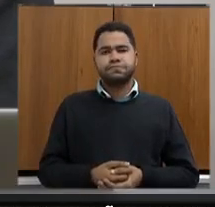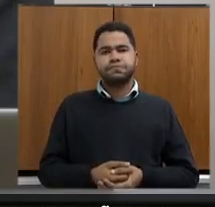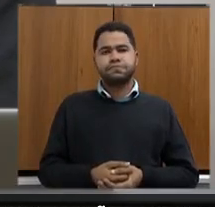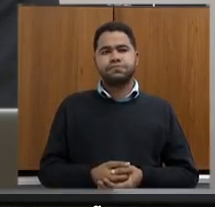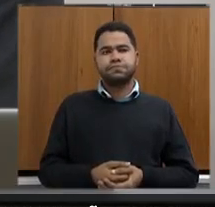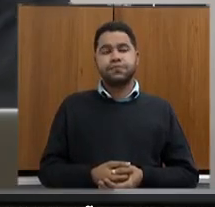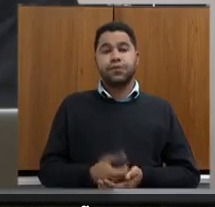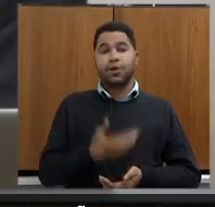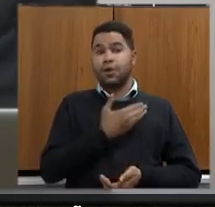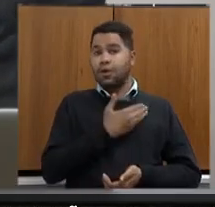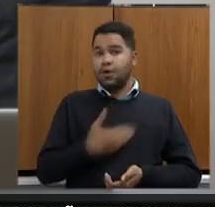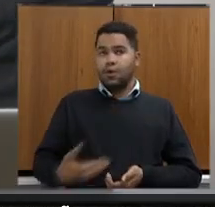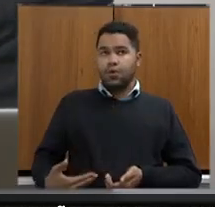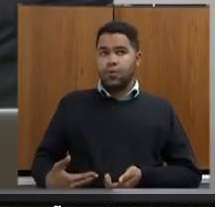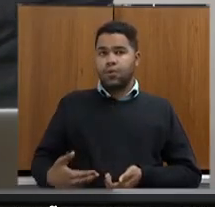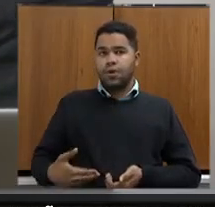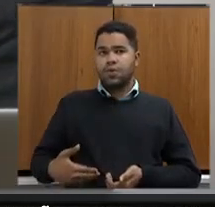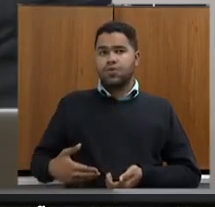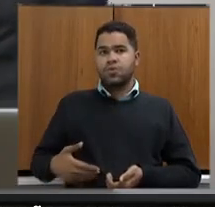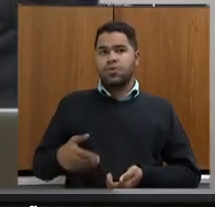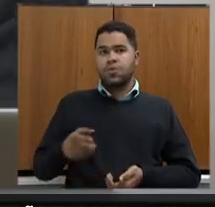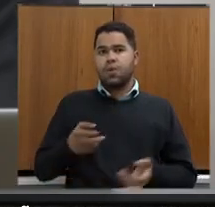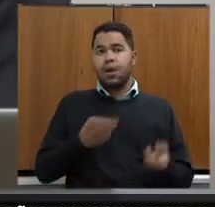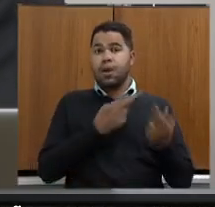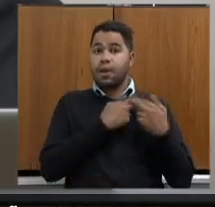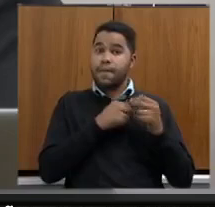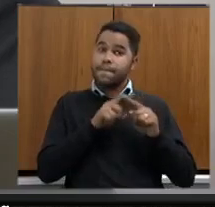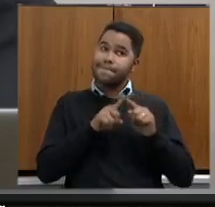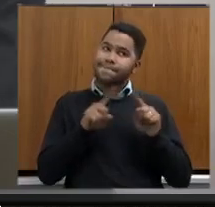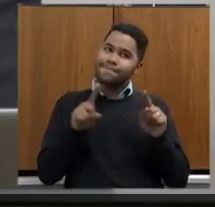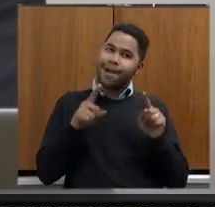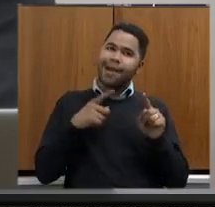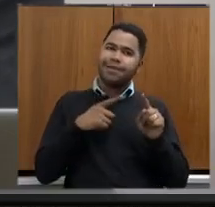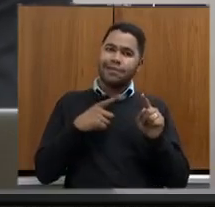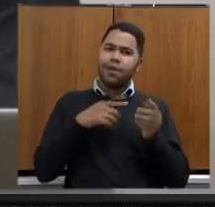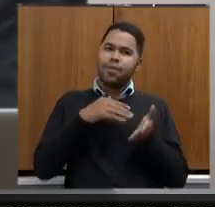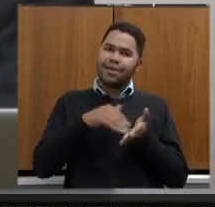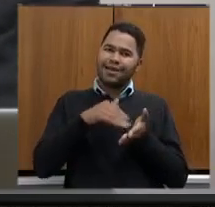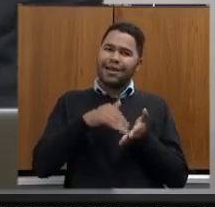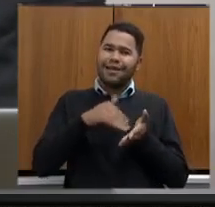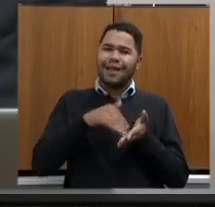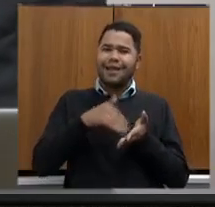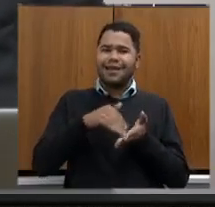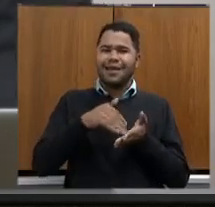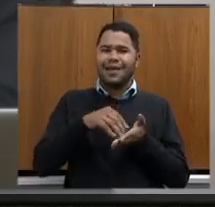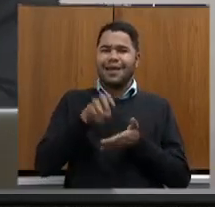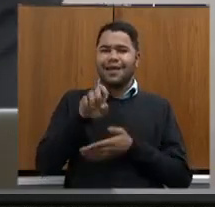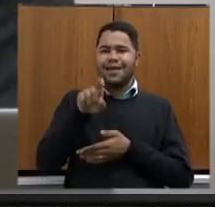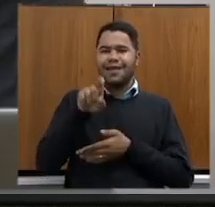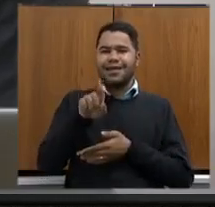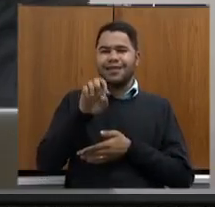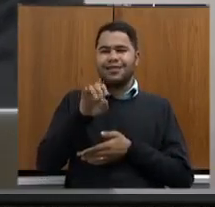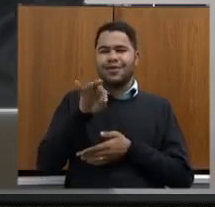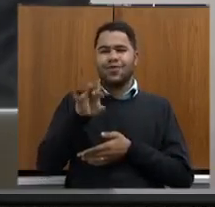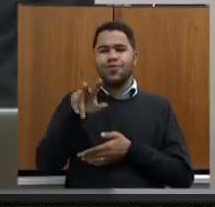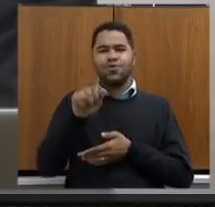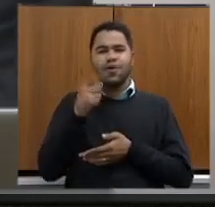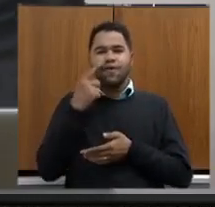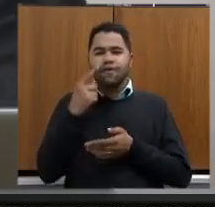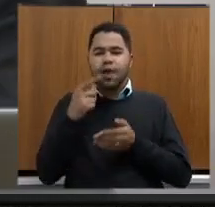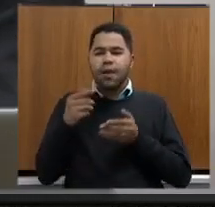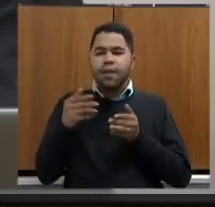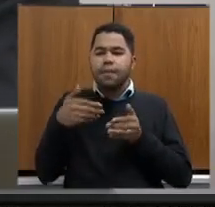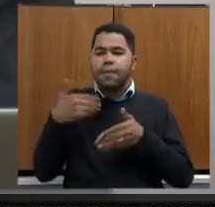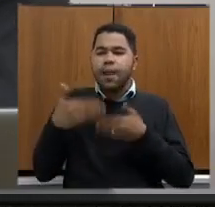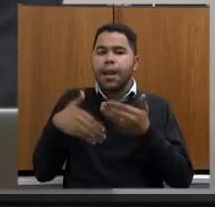o governo não é parte mas ela eu ver essa espécie de secretaria executiva da quem dá o ritmo dessas